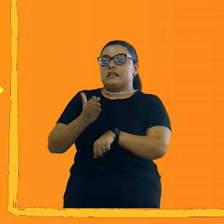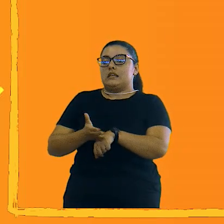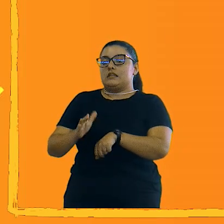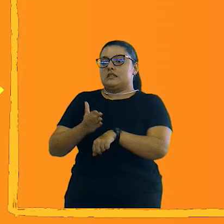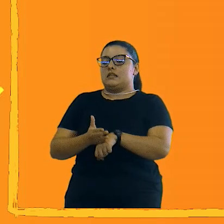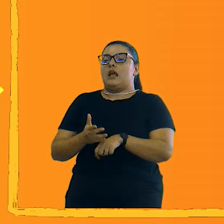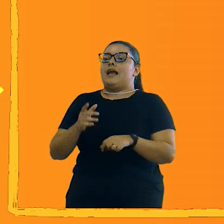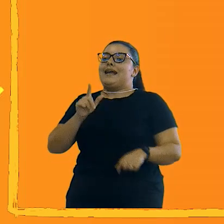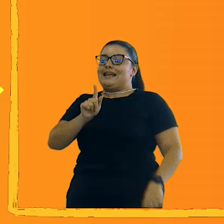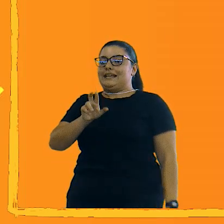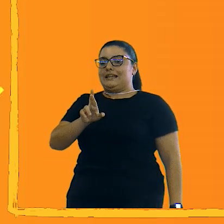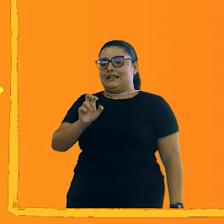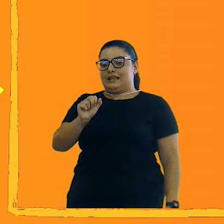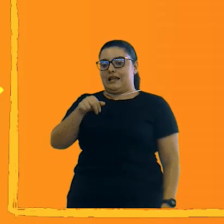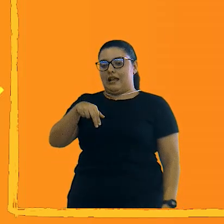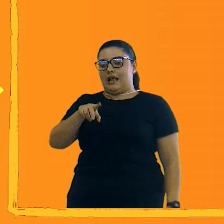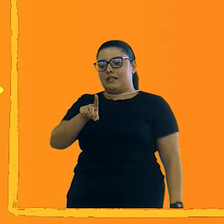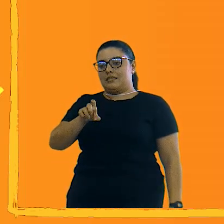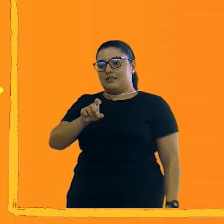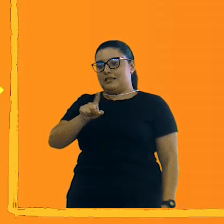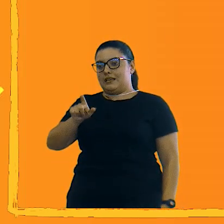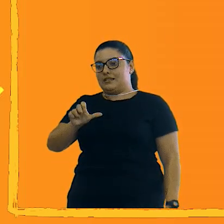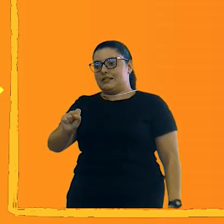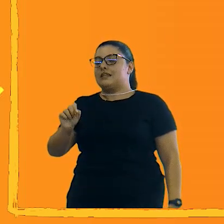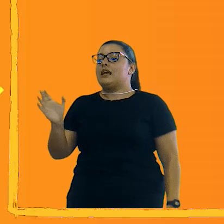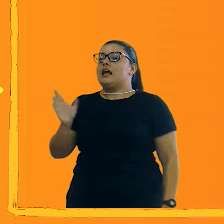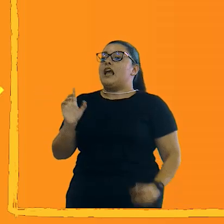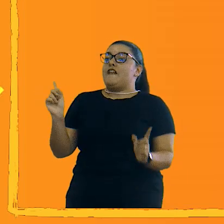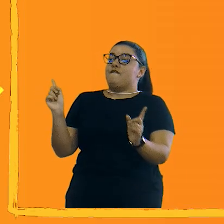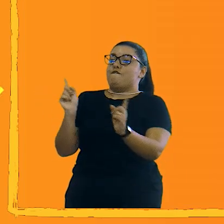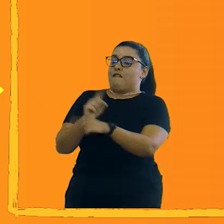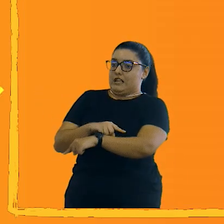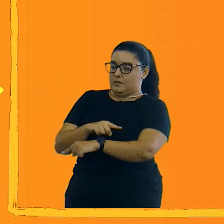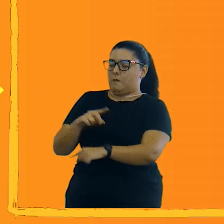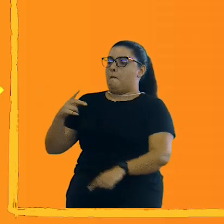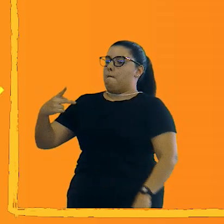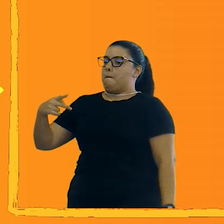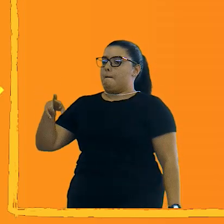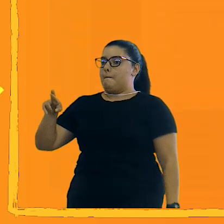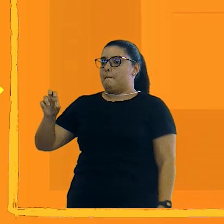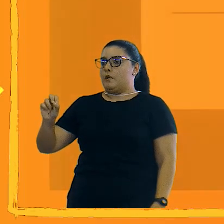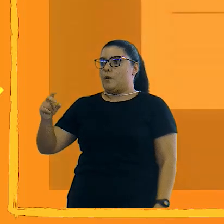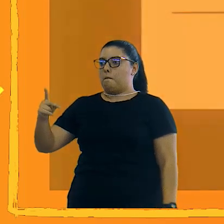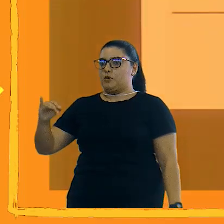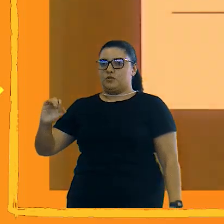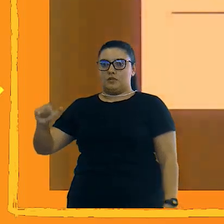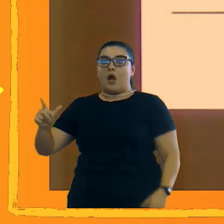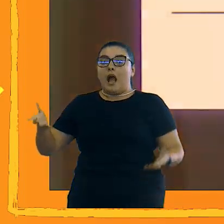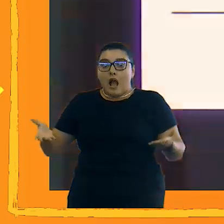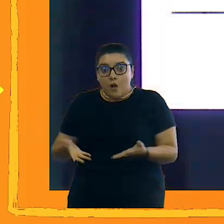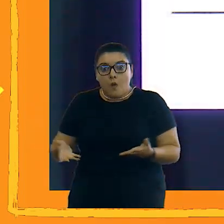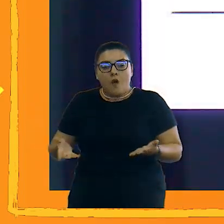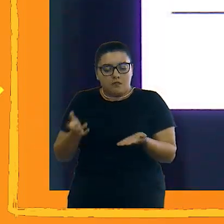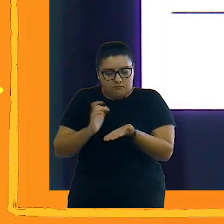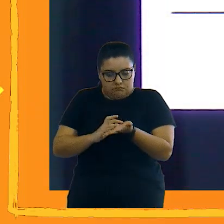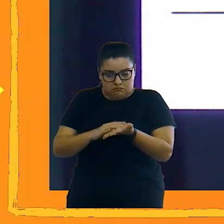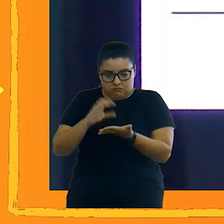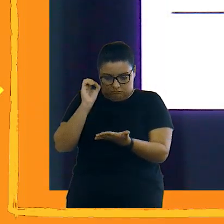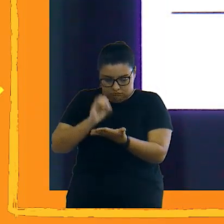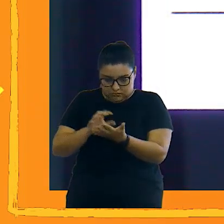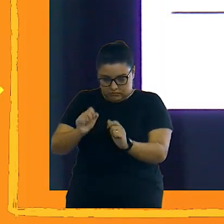de grandezas inversamente proporcionais se nesse exato instante você pegar o seu celular e digitar